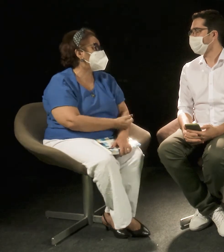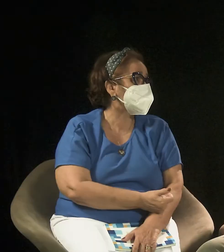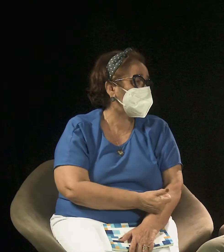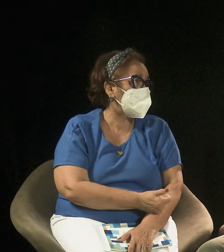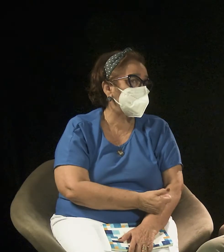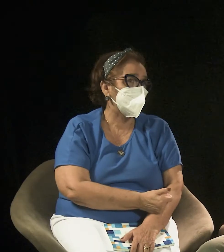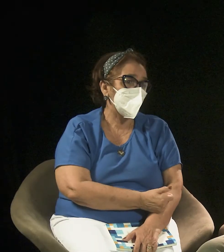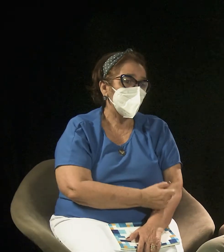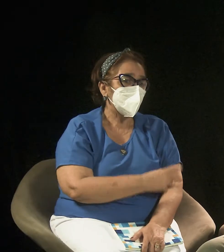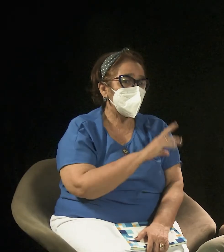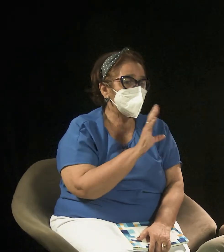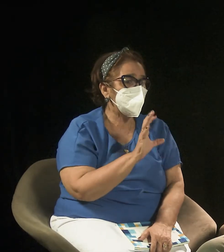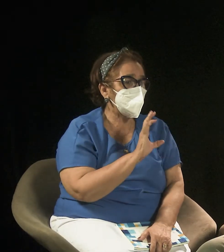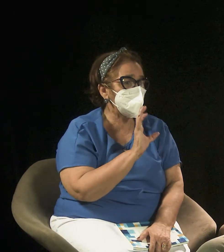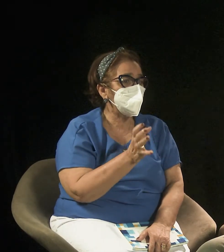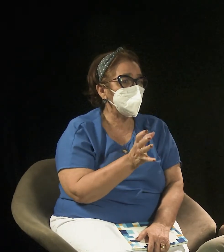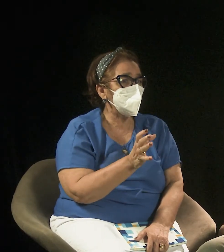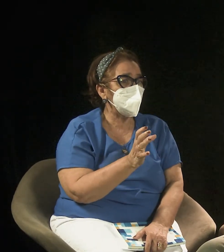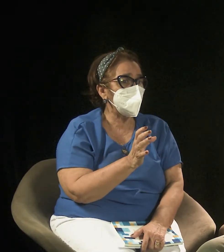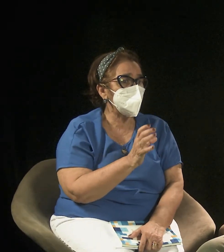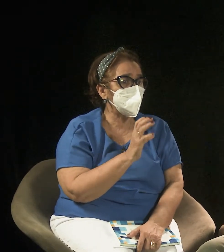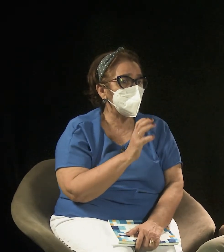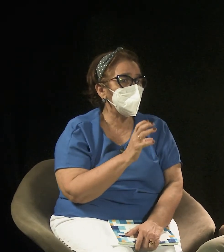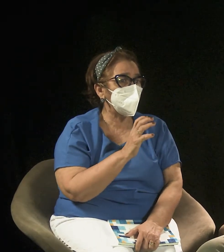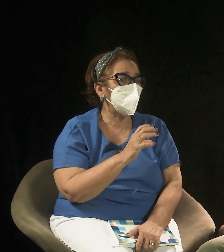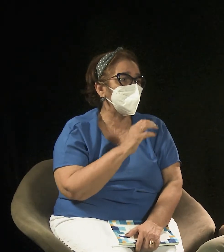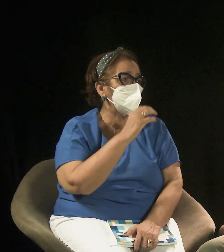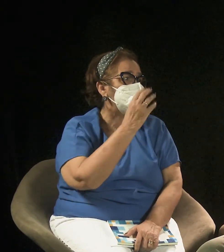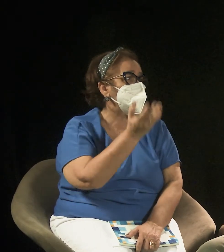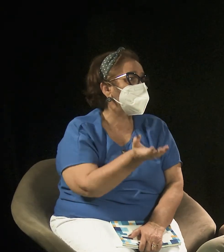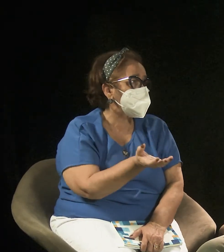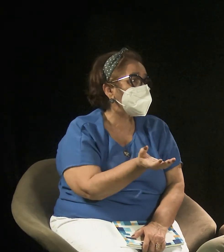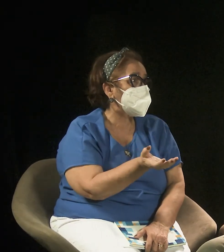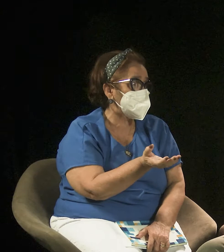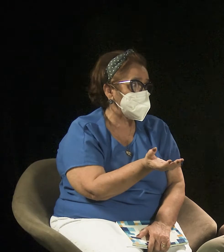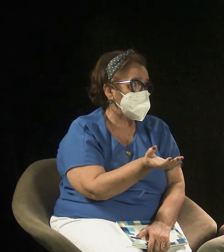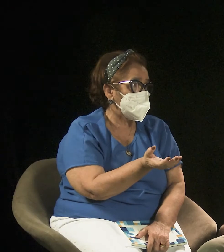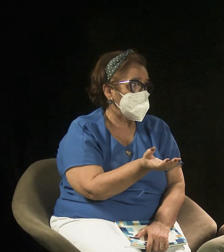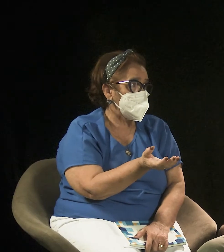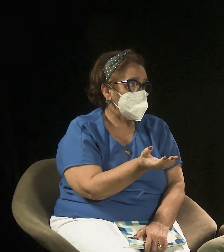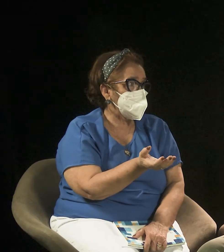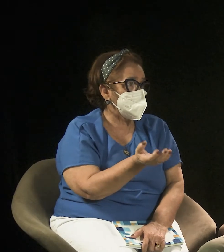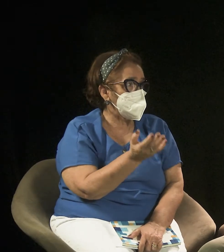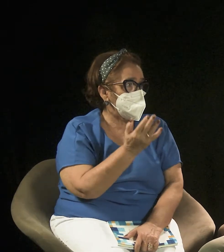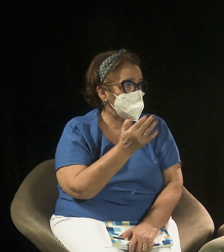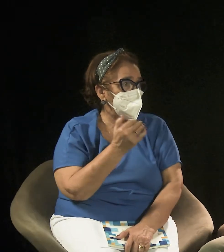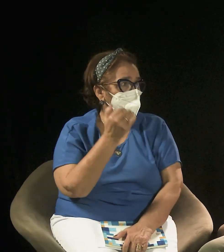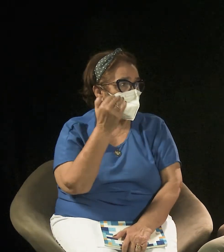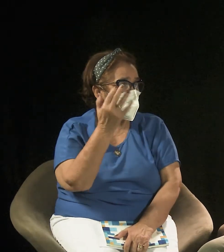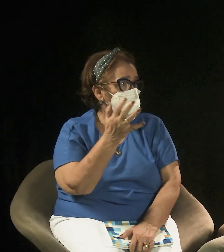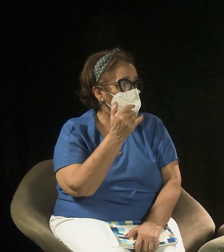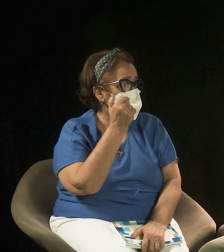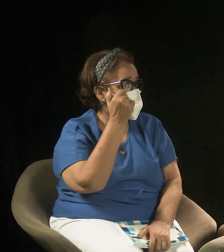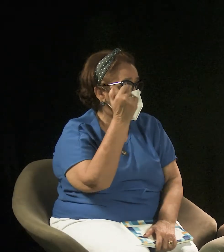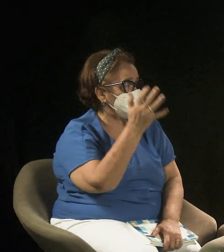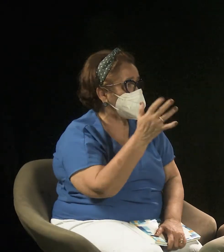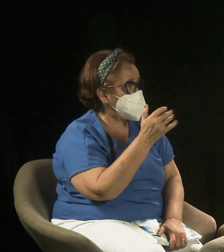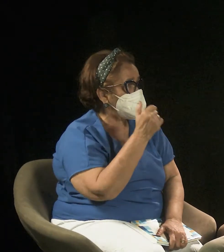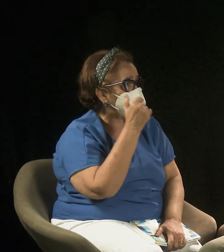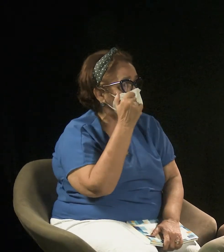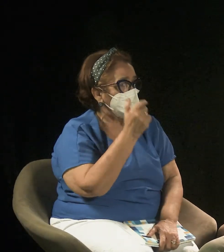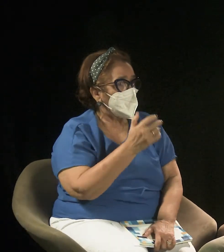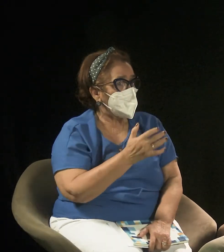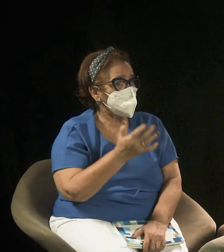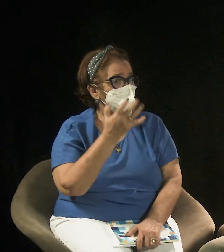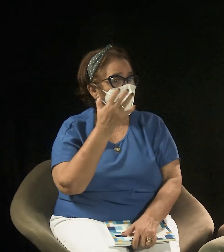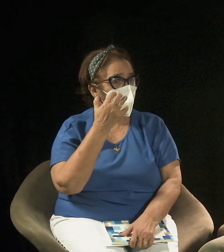Educação Pré-Escolar, que nesse período de pandemia a gente ficou muito preocupado com brincando em casa. É tanto que a gente fez um projeto, mandou para as